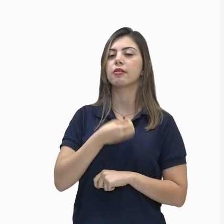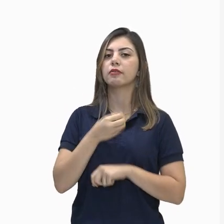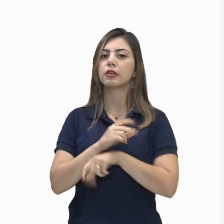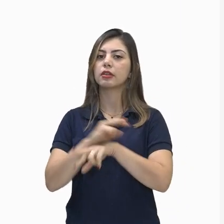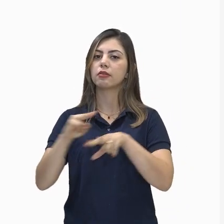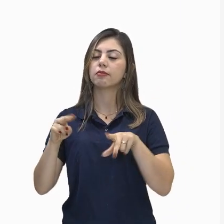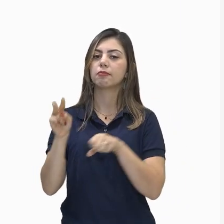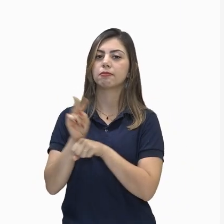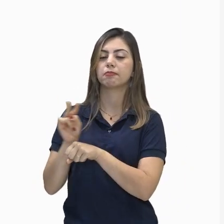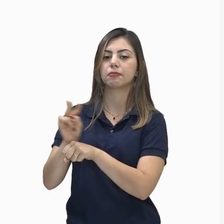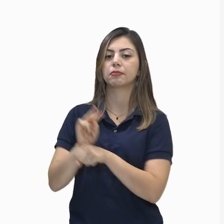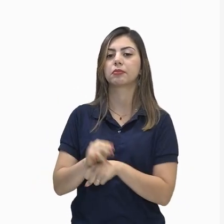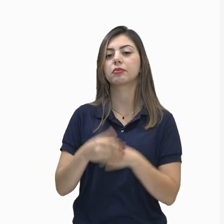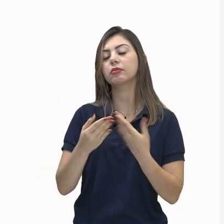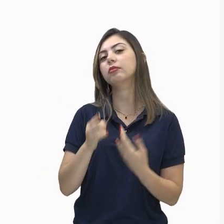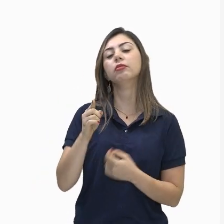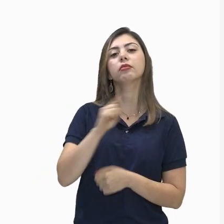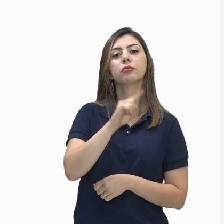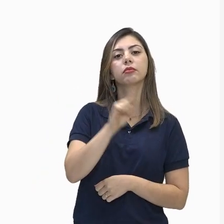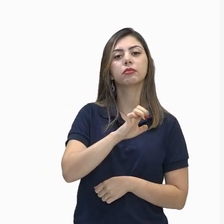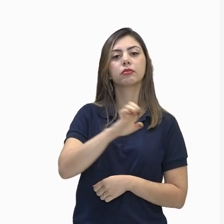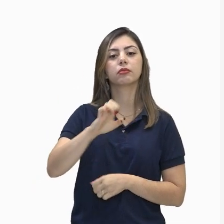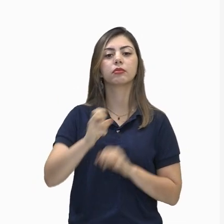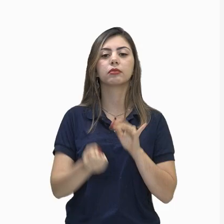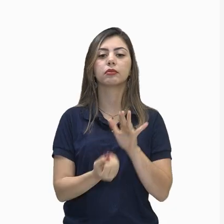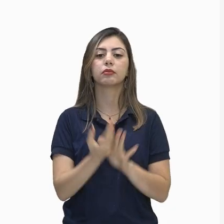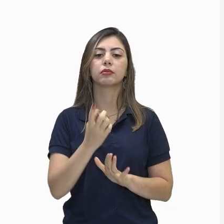esse zoneamento ele foi criado pelo decreto de